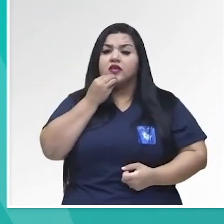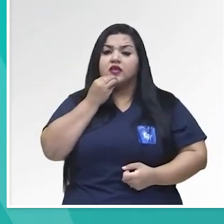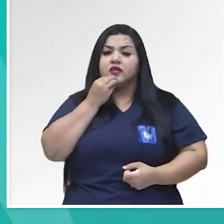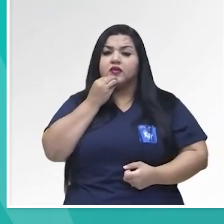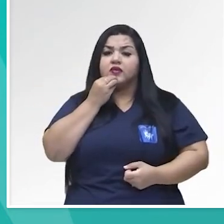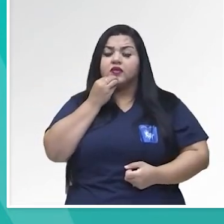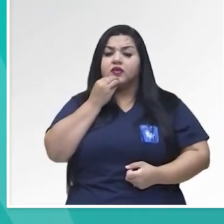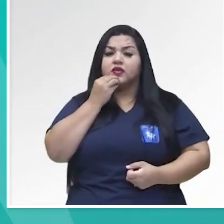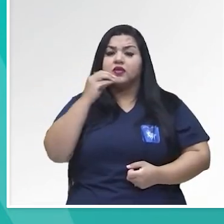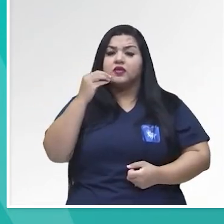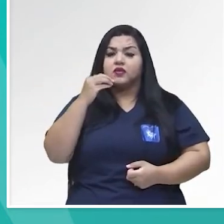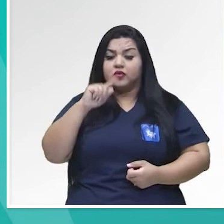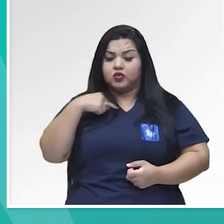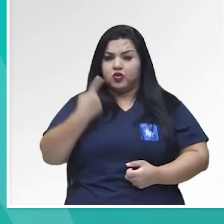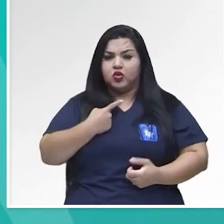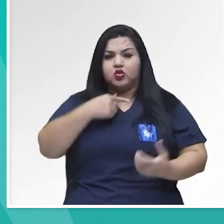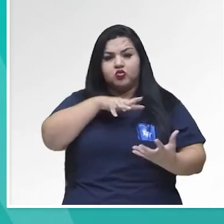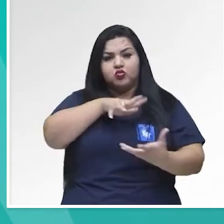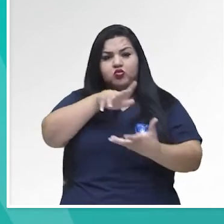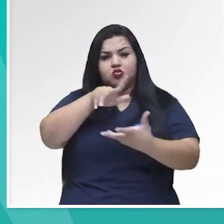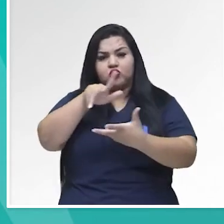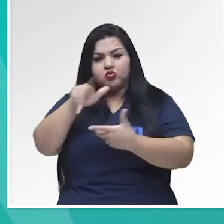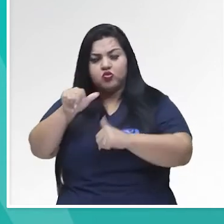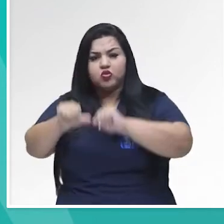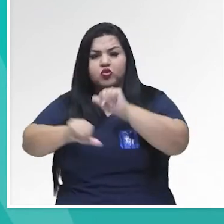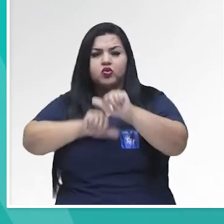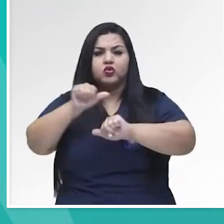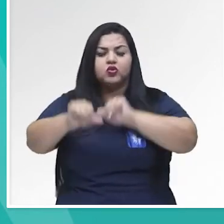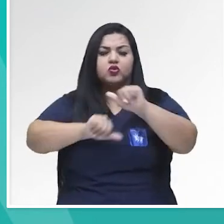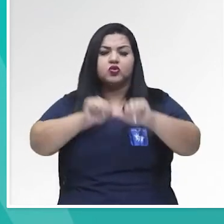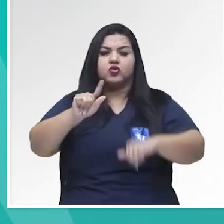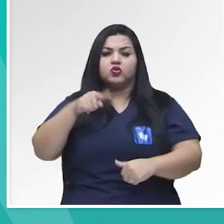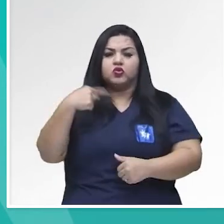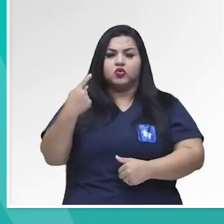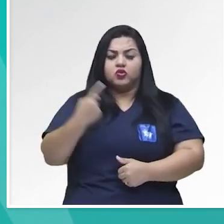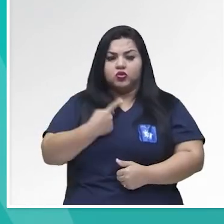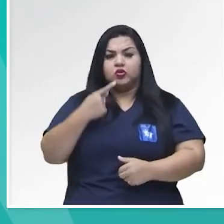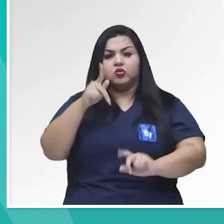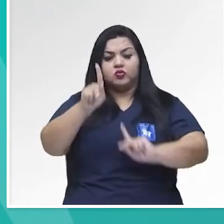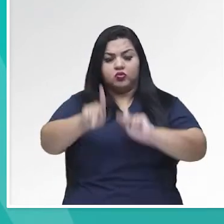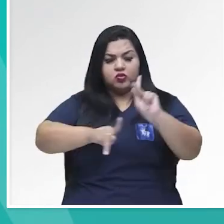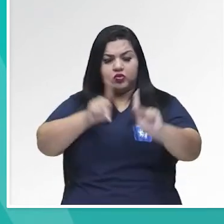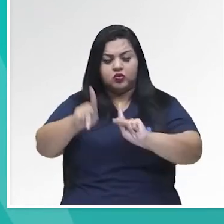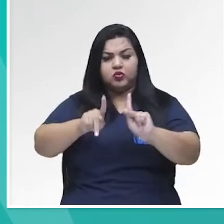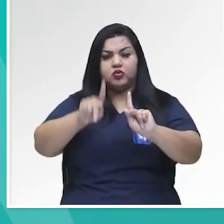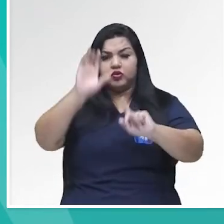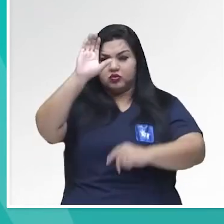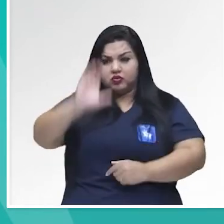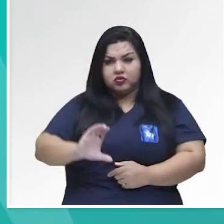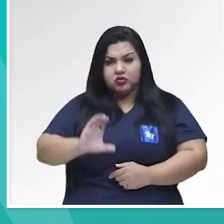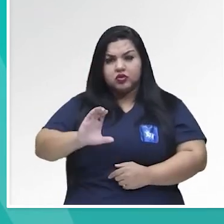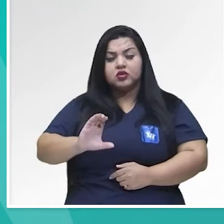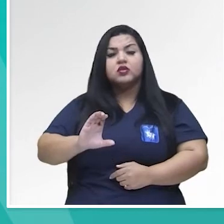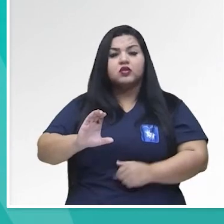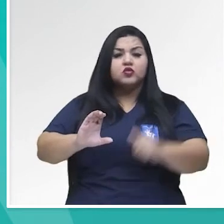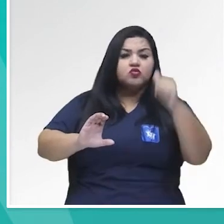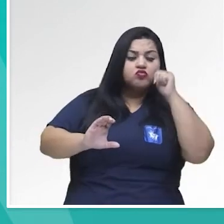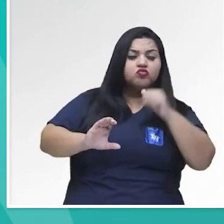a gente mudar o mundo. Para nós, como pessoas, como cidadãos e cidadãs,